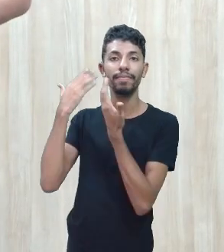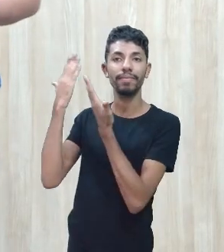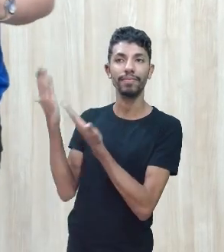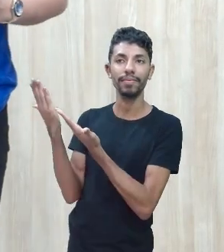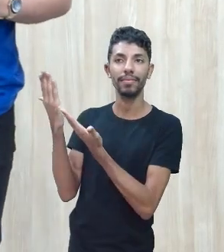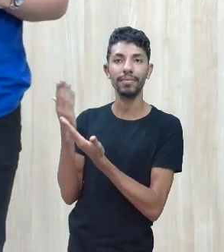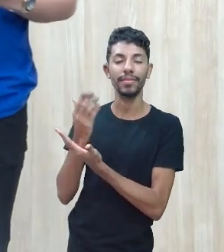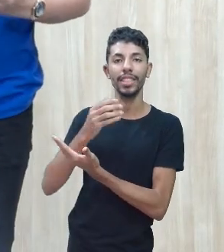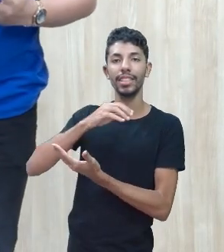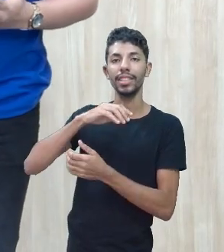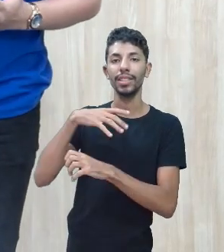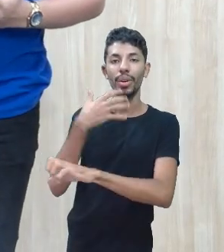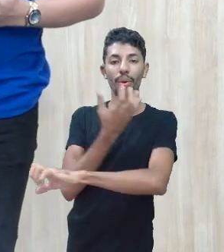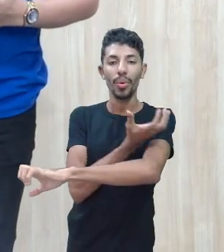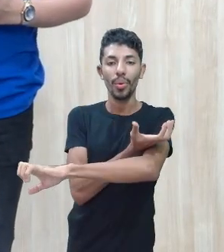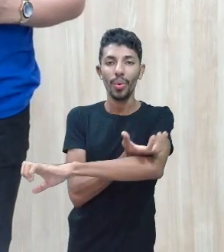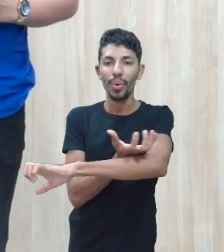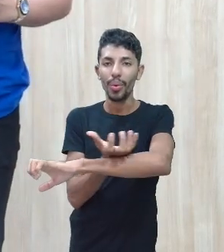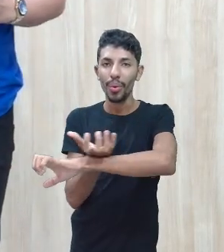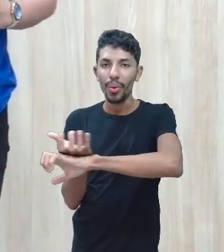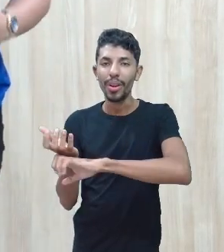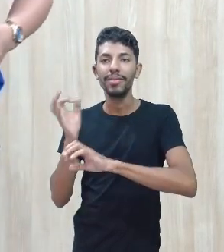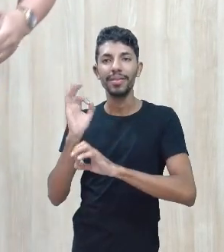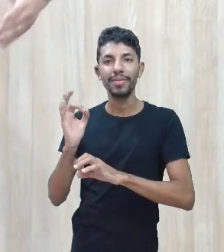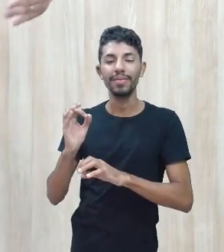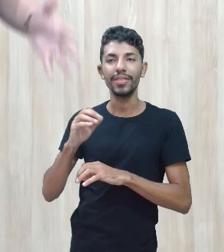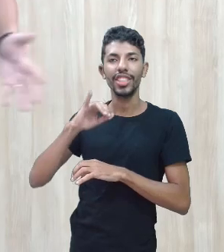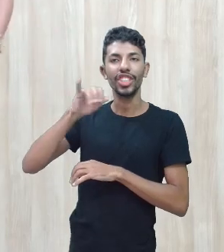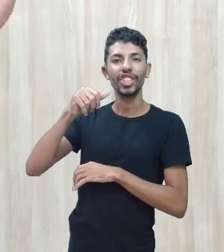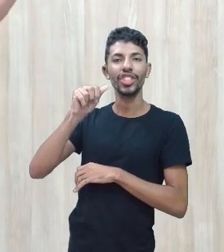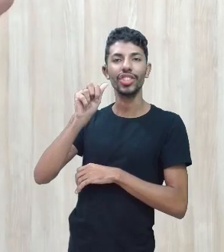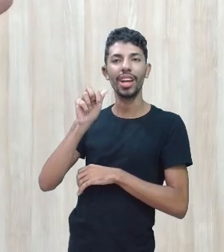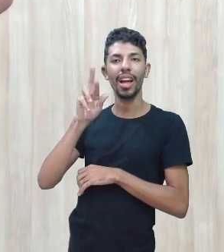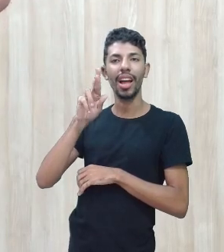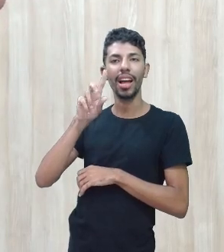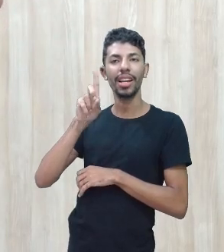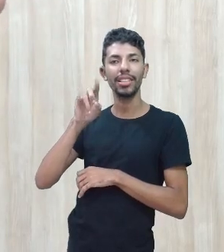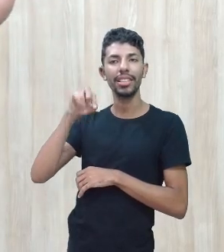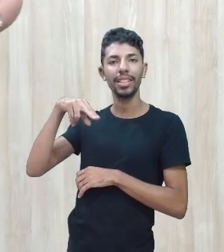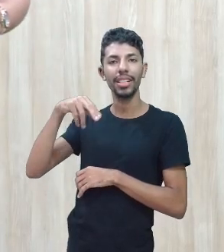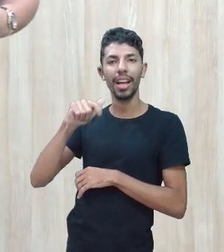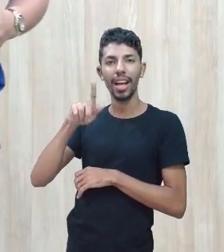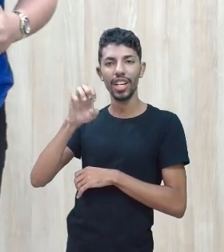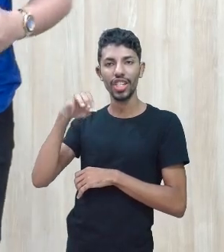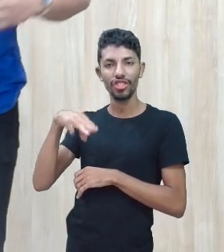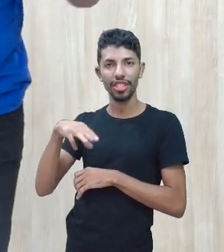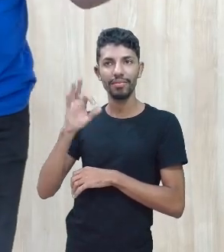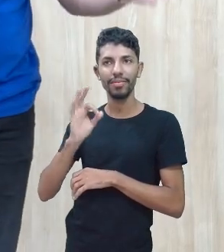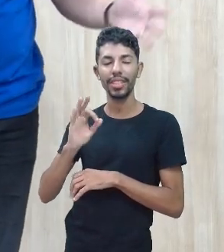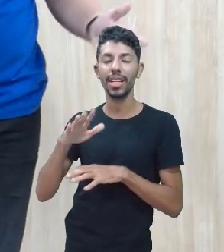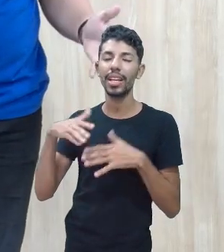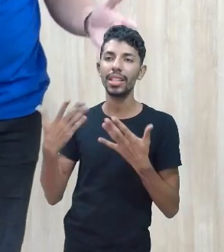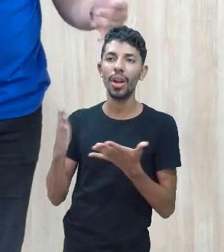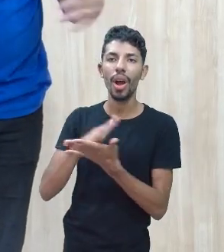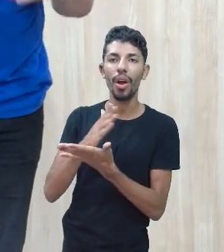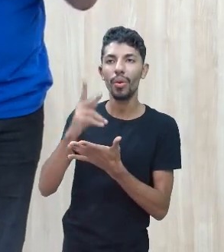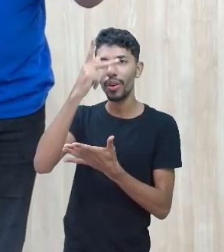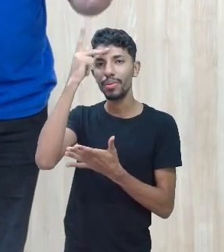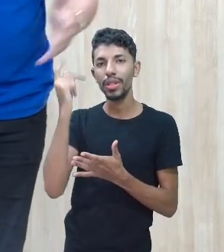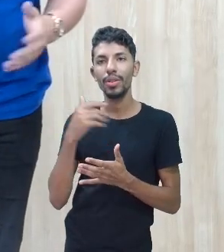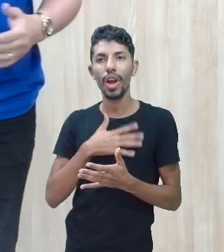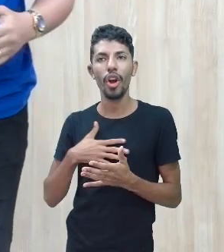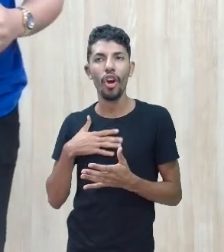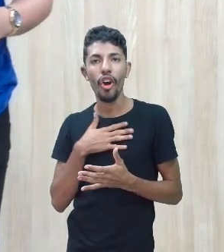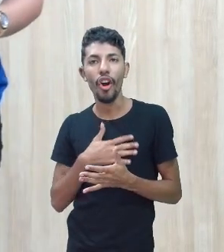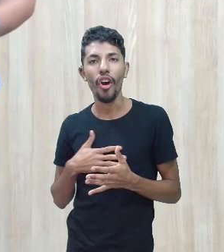de jardinagem, né? As pessoas gostam de mexer com plantas e algumas são medicinais, outras são só por